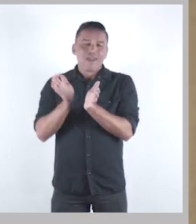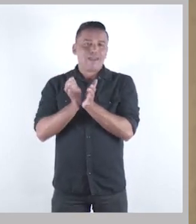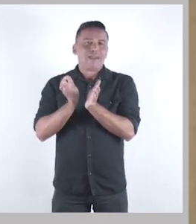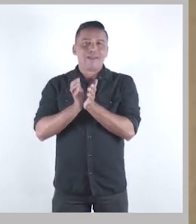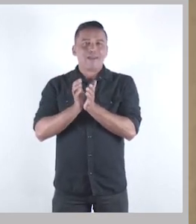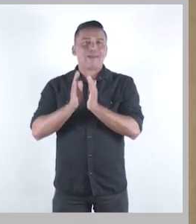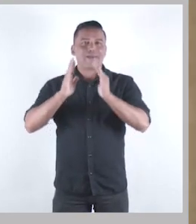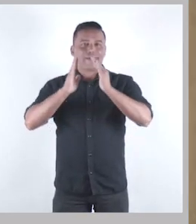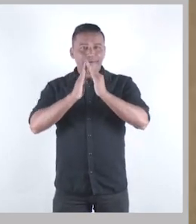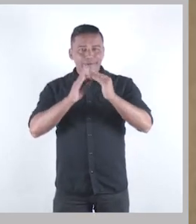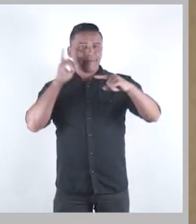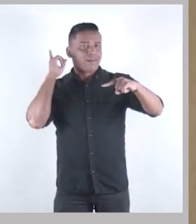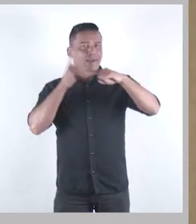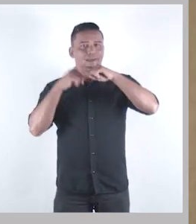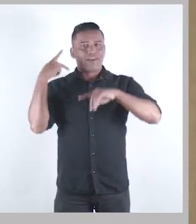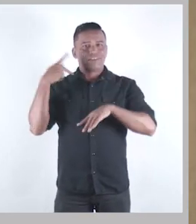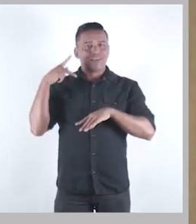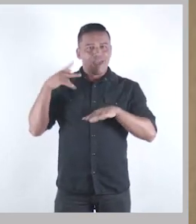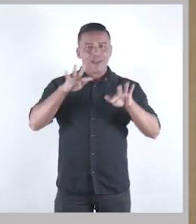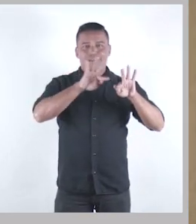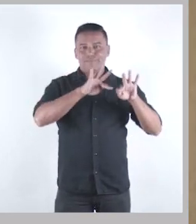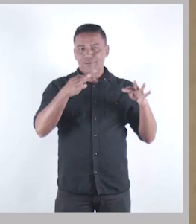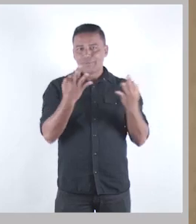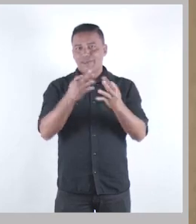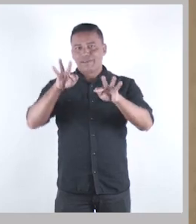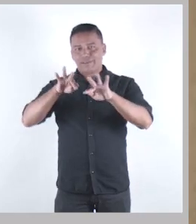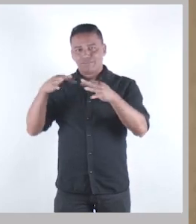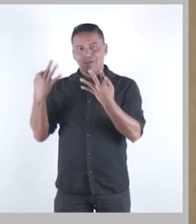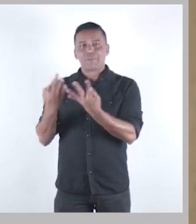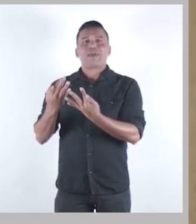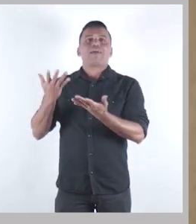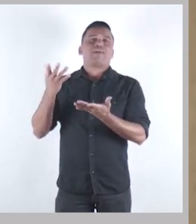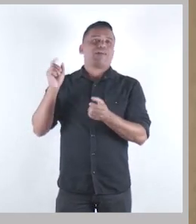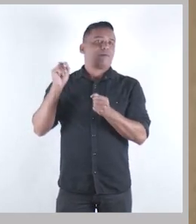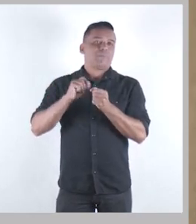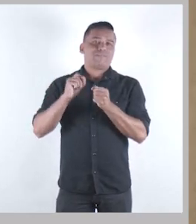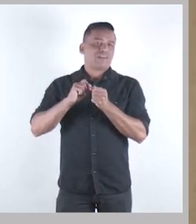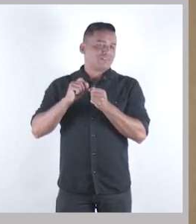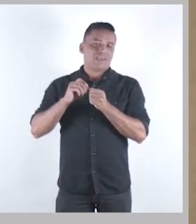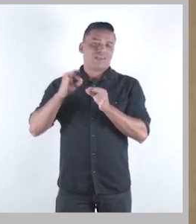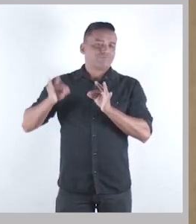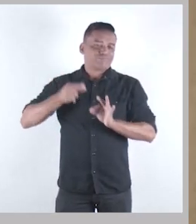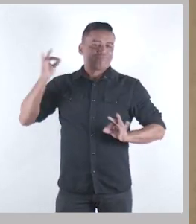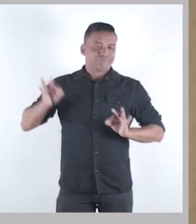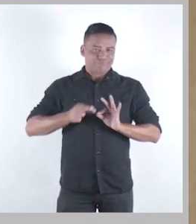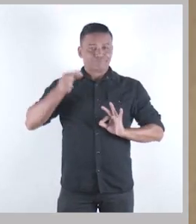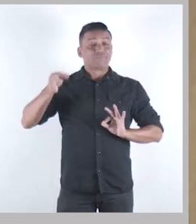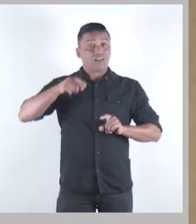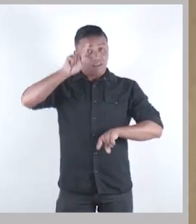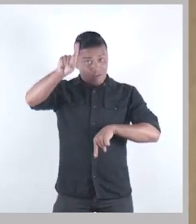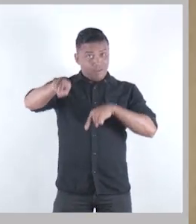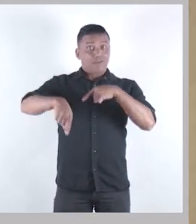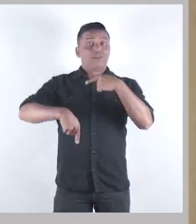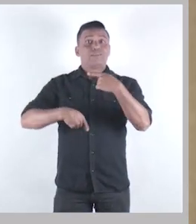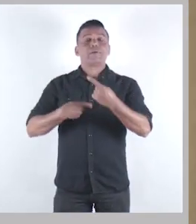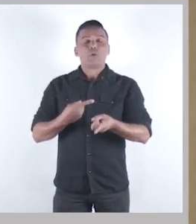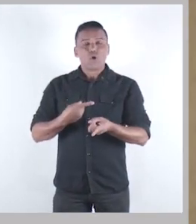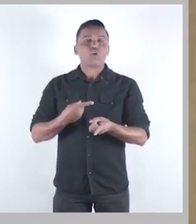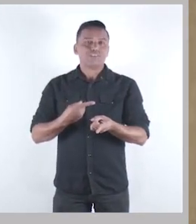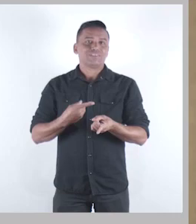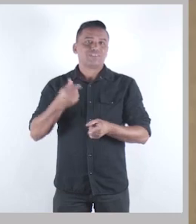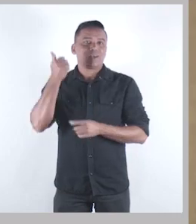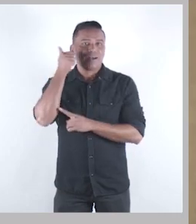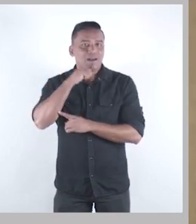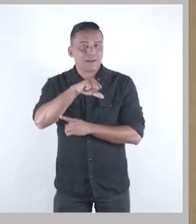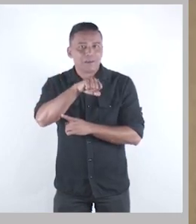sua igreja e familiares para ir realizando outro tipo de atividades. Mais tarde, ela também